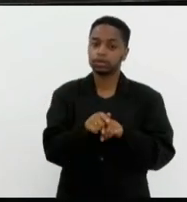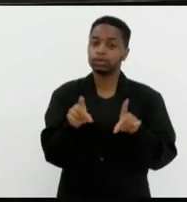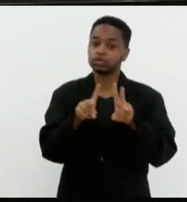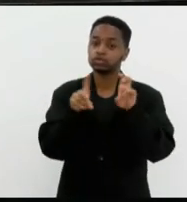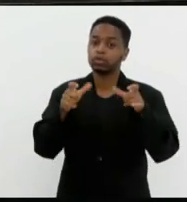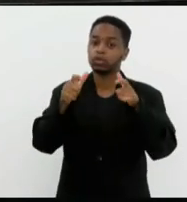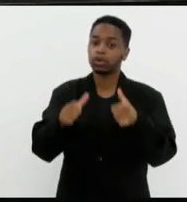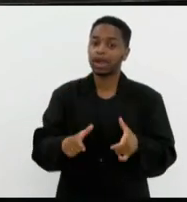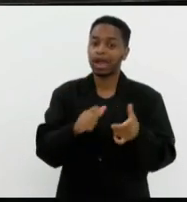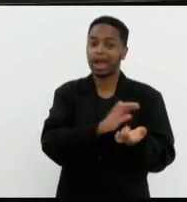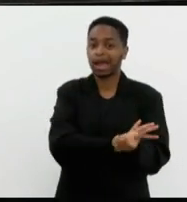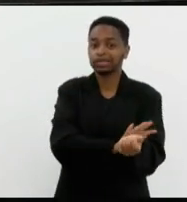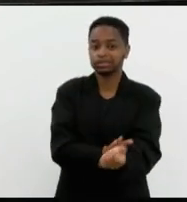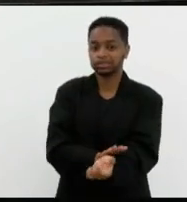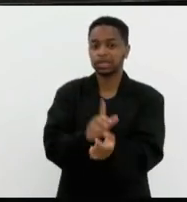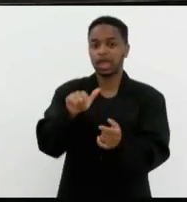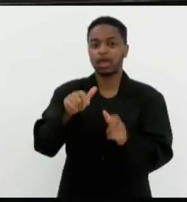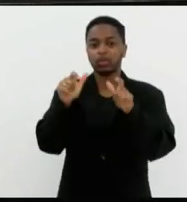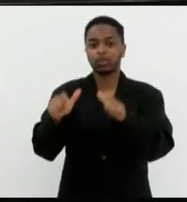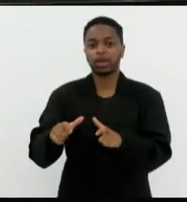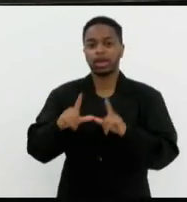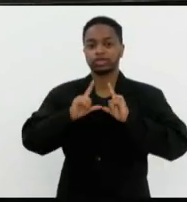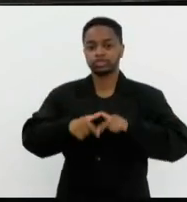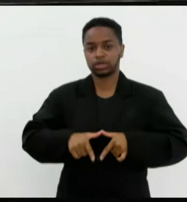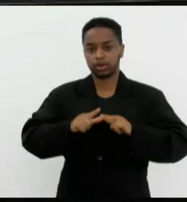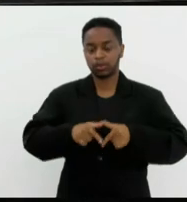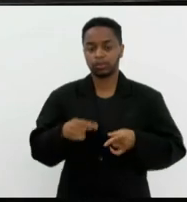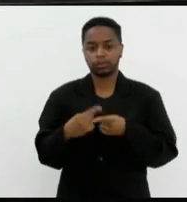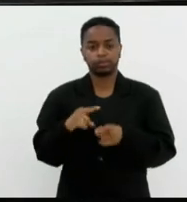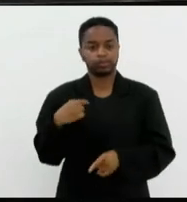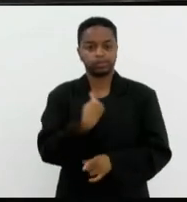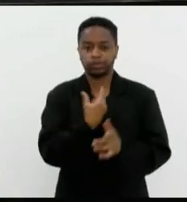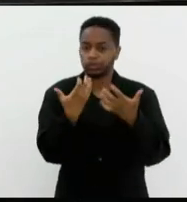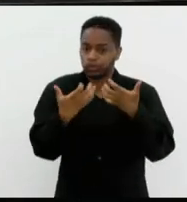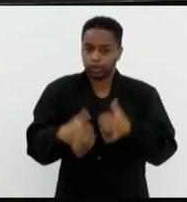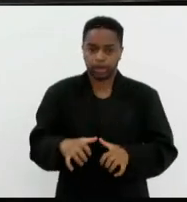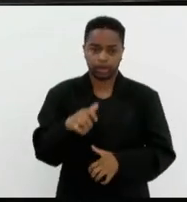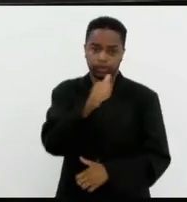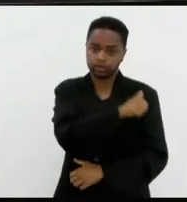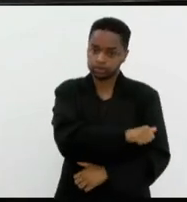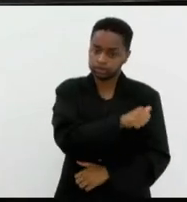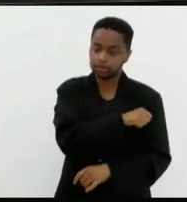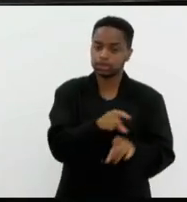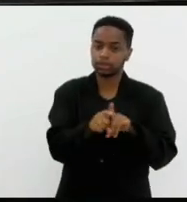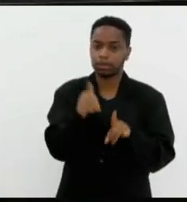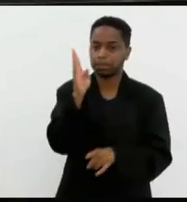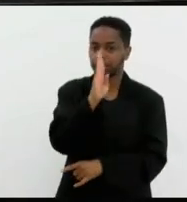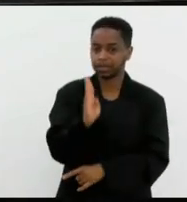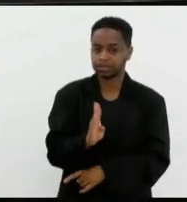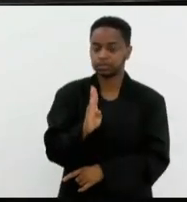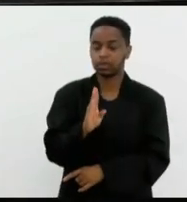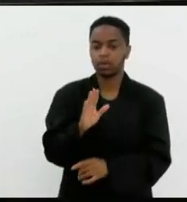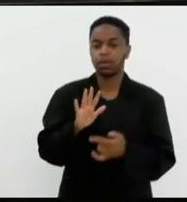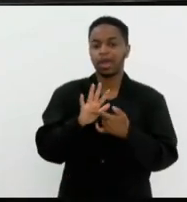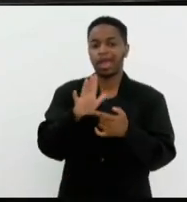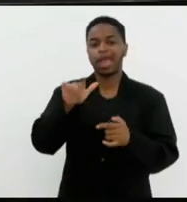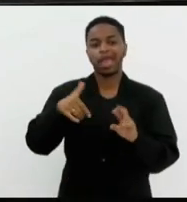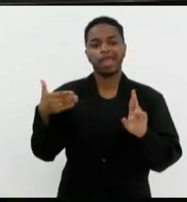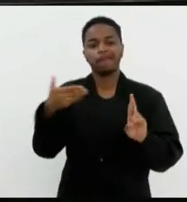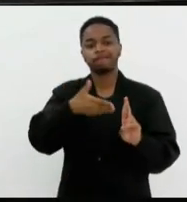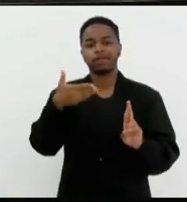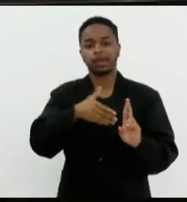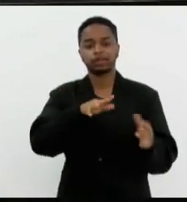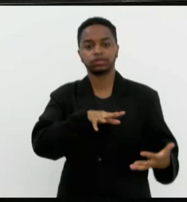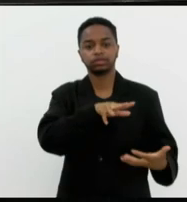que é o Estado de Israel. Não queremos que o Rio de Janeiro e que o nosso país se torne referência a nível